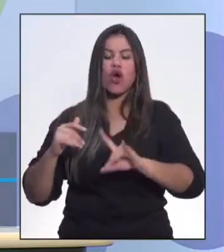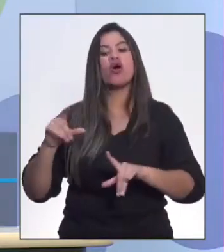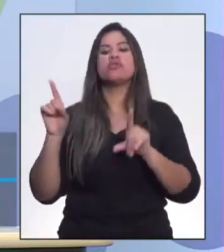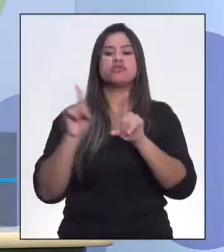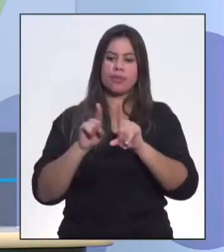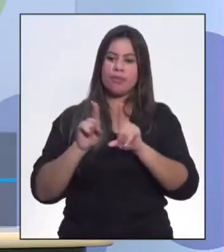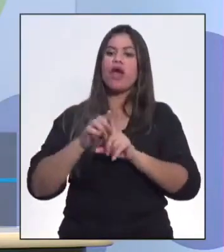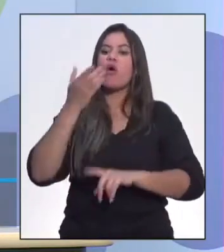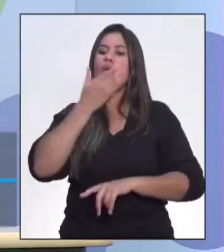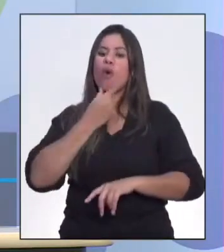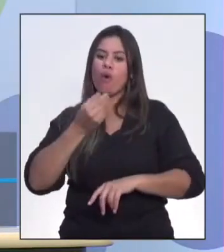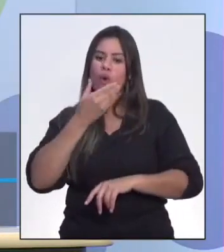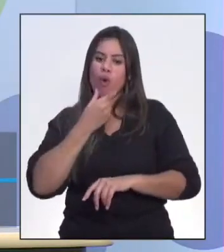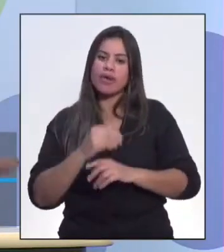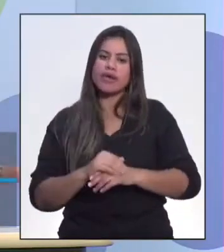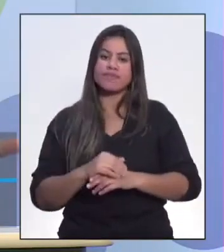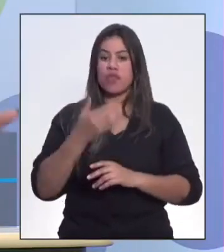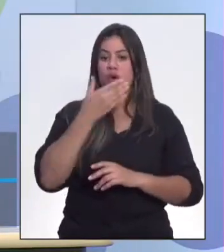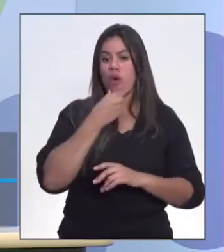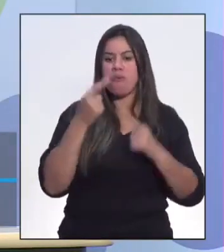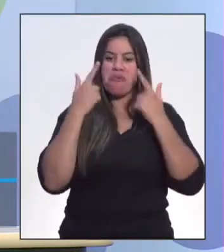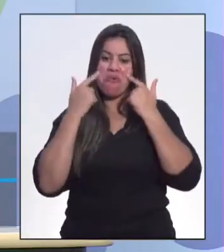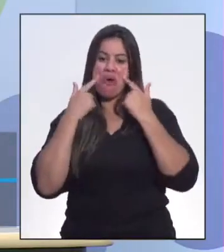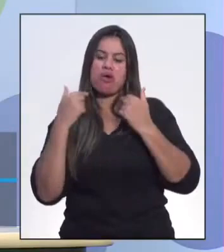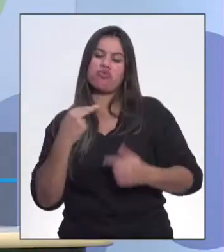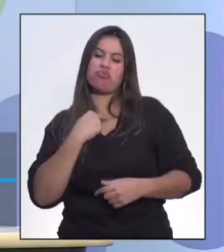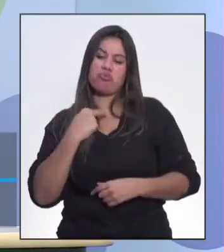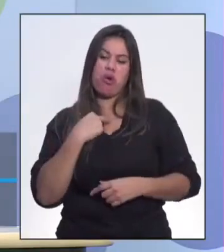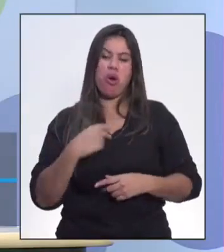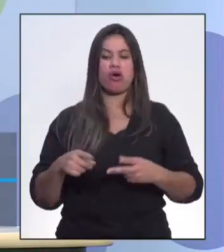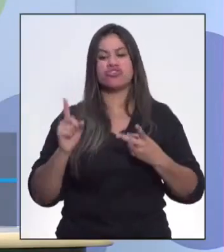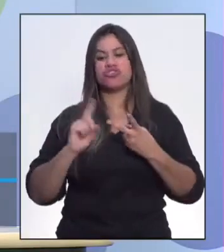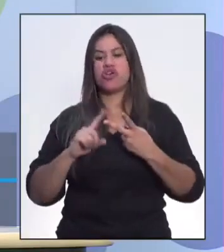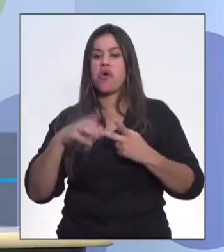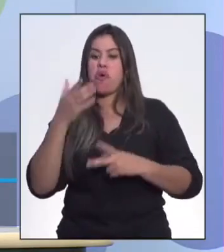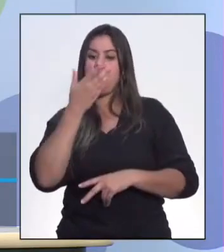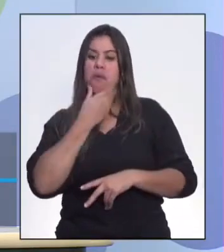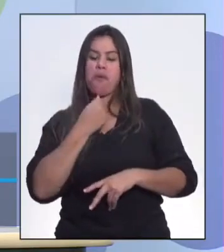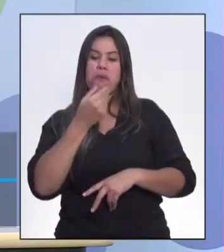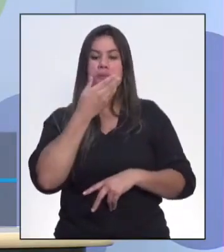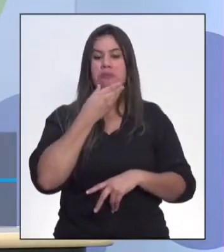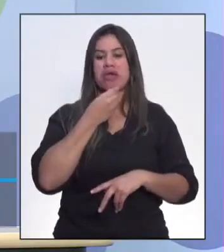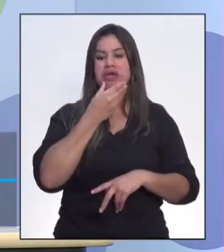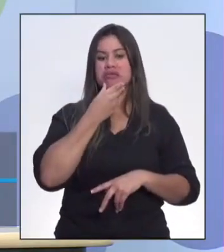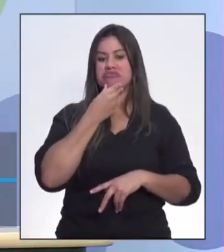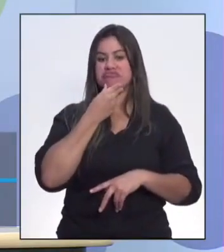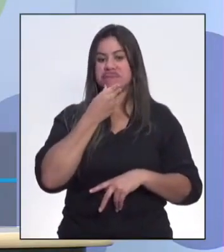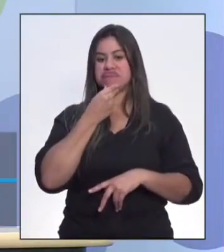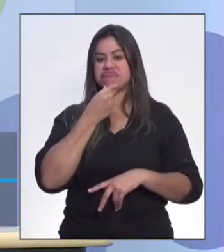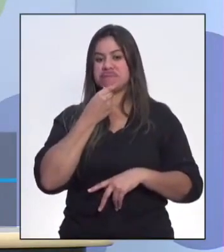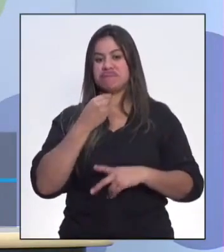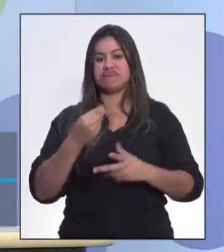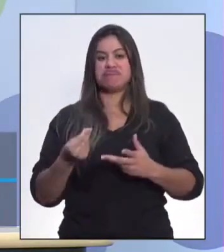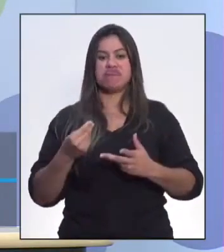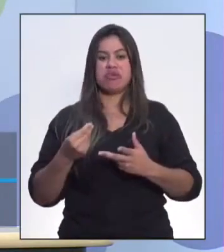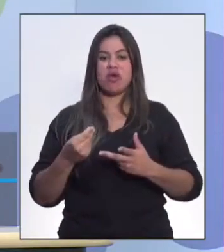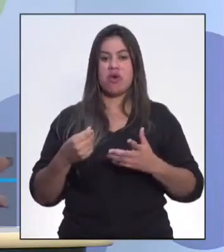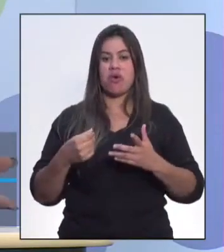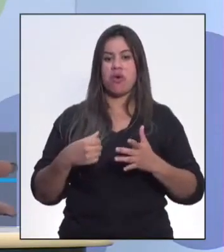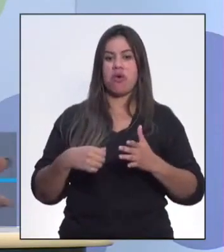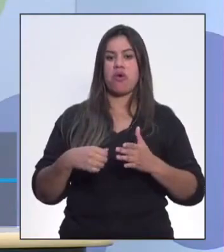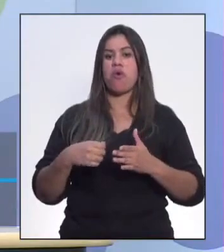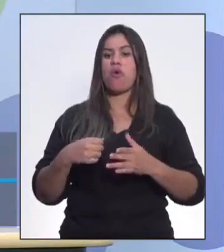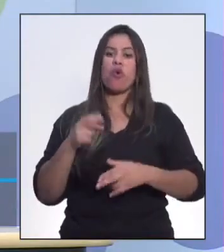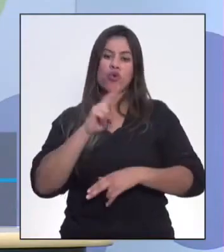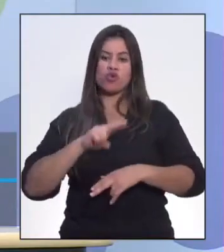homens, né? Que é aquela história de que homem não pode chorar, homem não pode, por exemplo, acusar alguns crimes, porque vão rir da